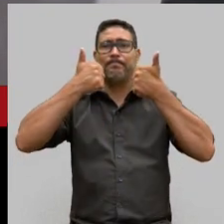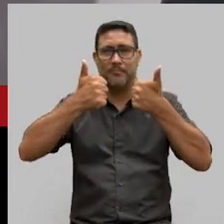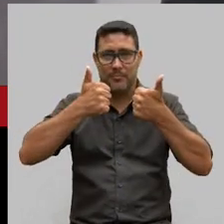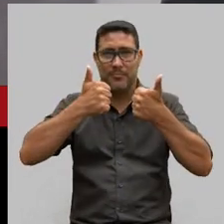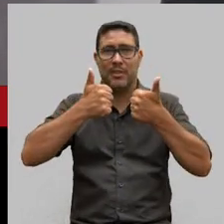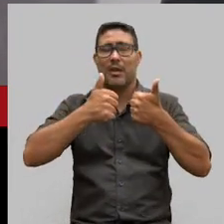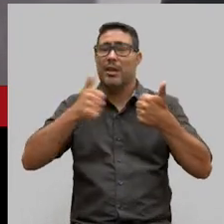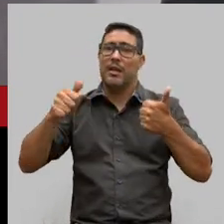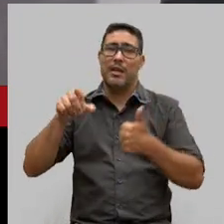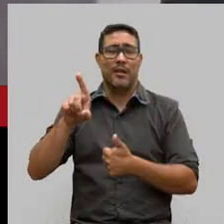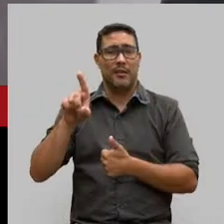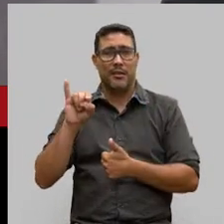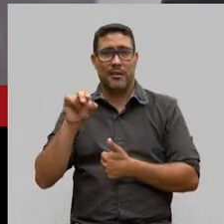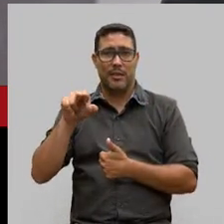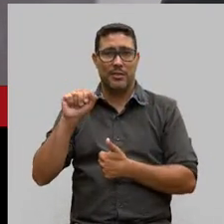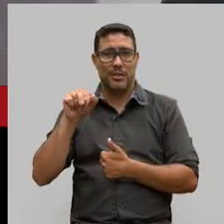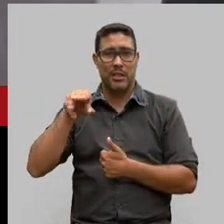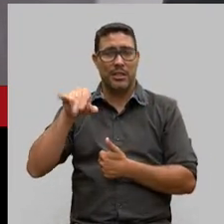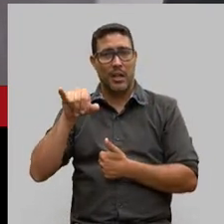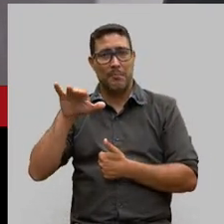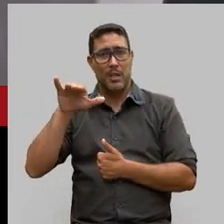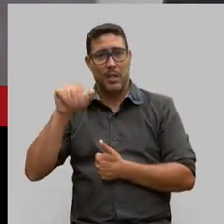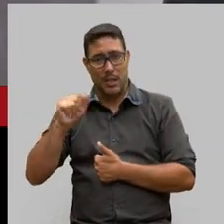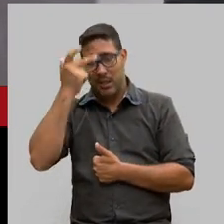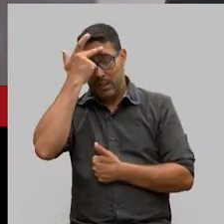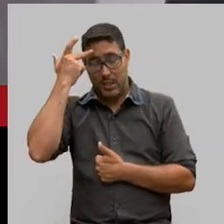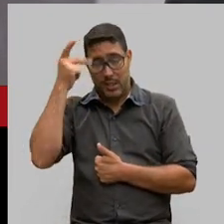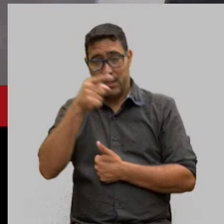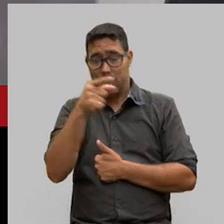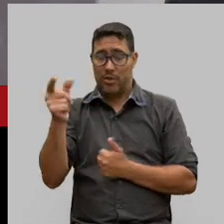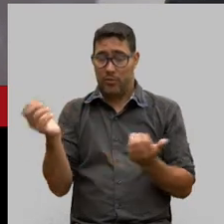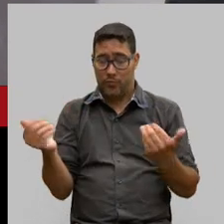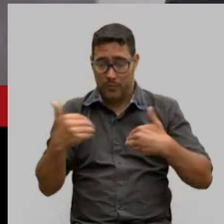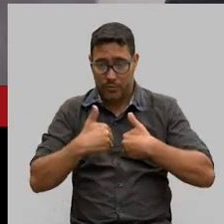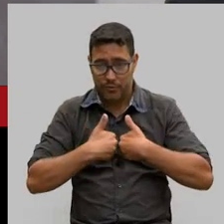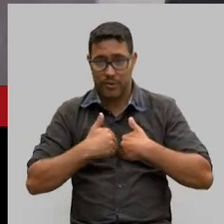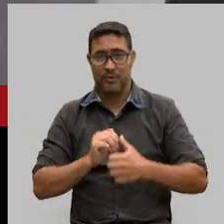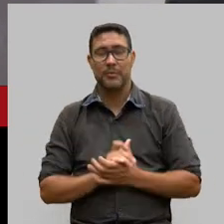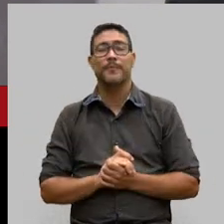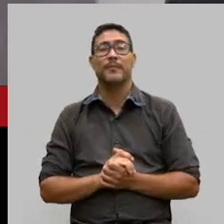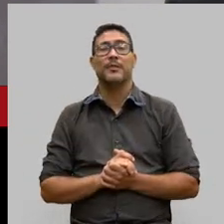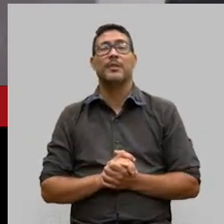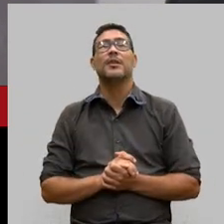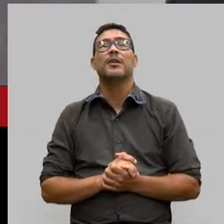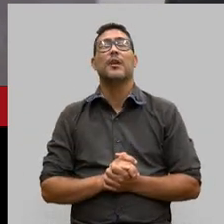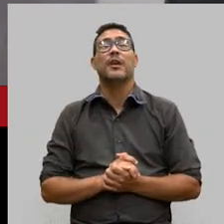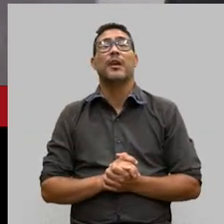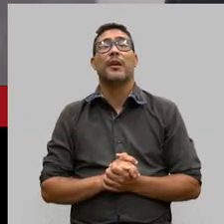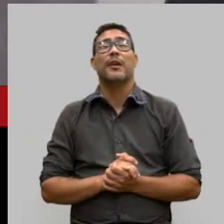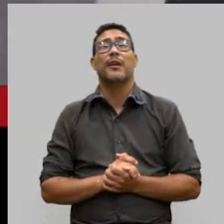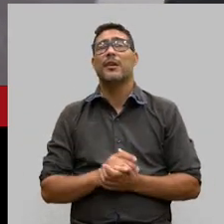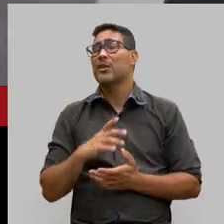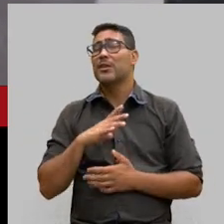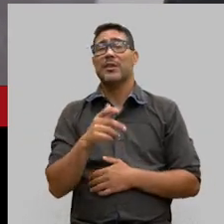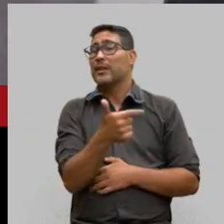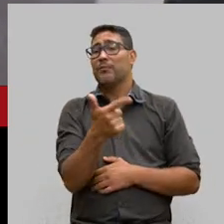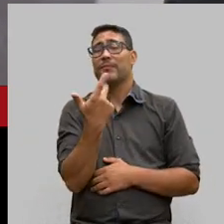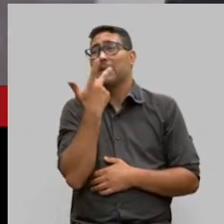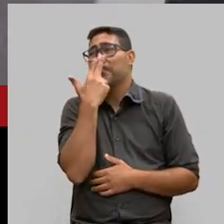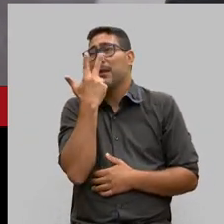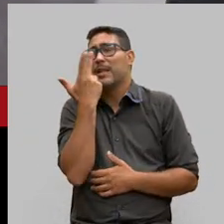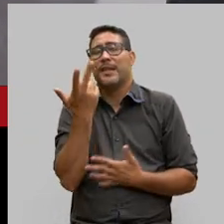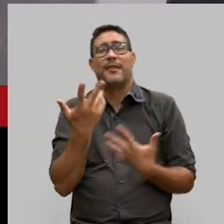dinâmica da lida com as pessoas com autismo para uma realidade e sabe gente não tem romantismo quando a gente fala